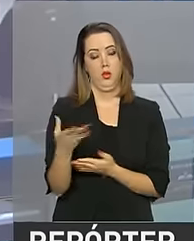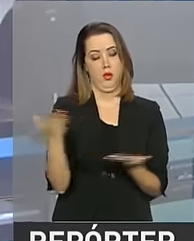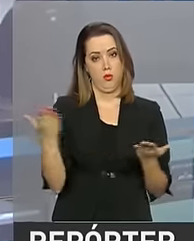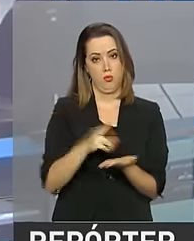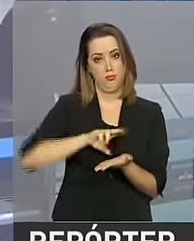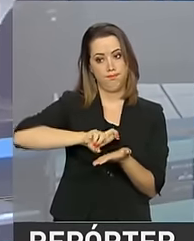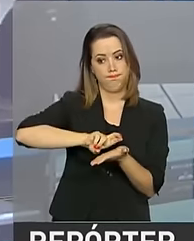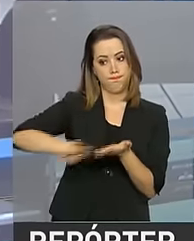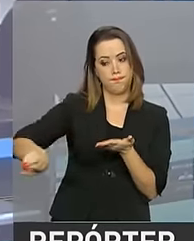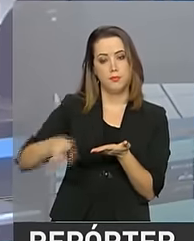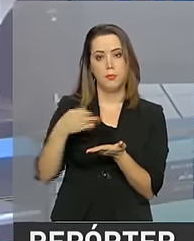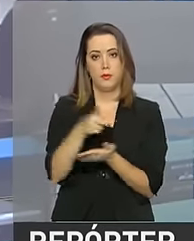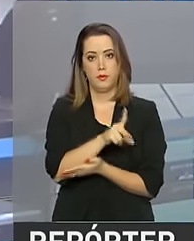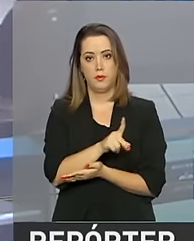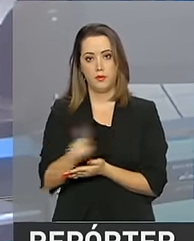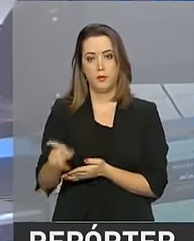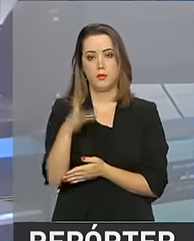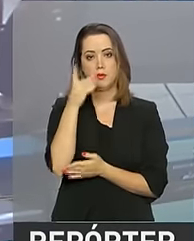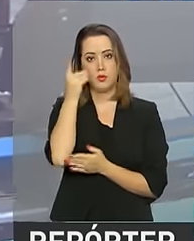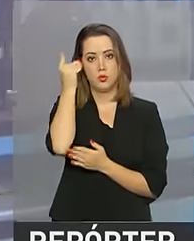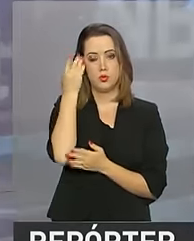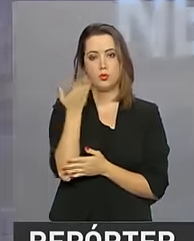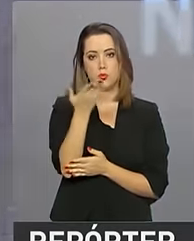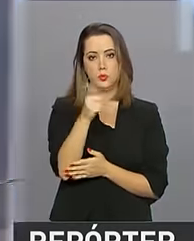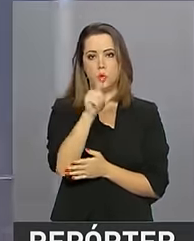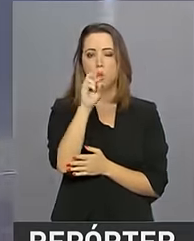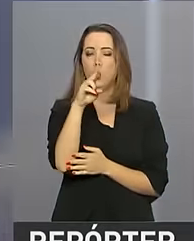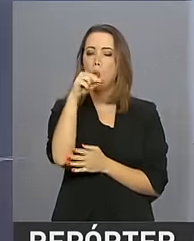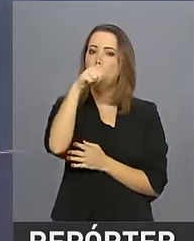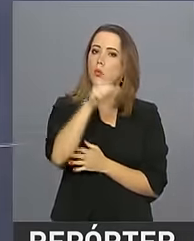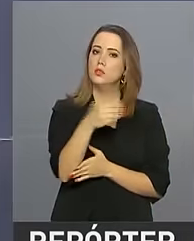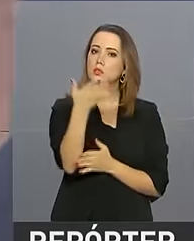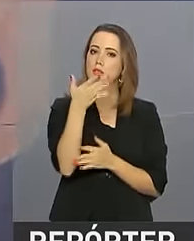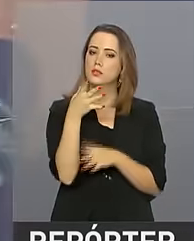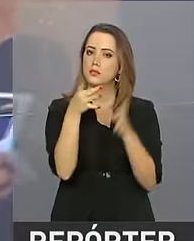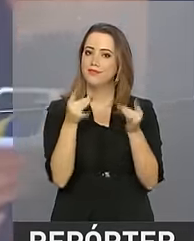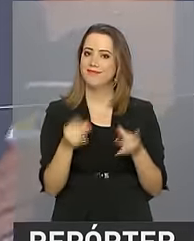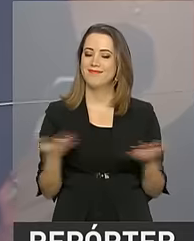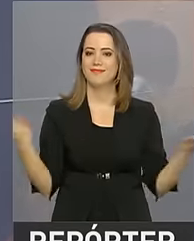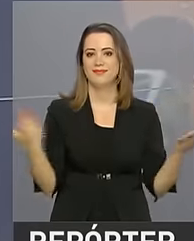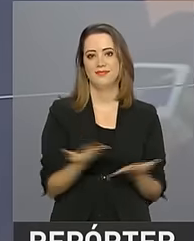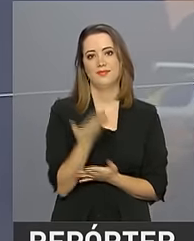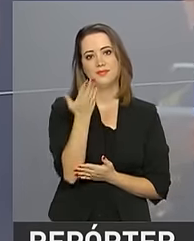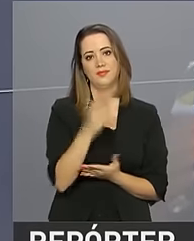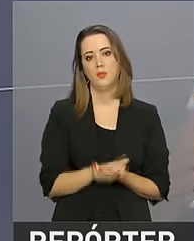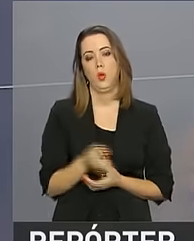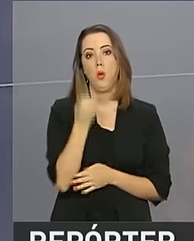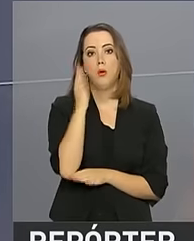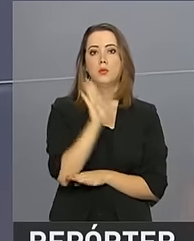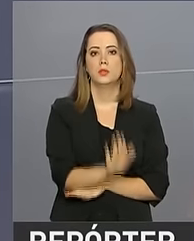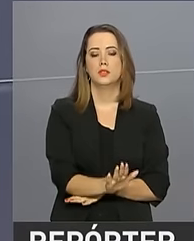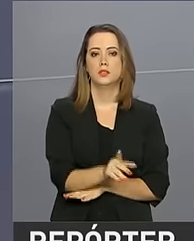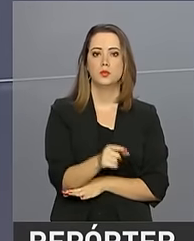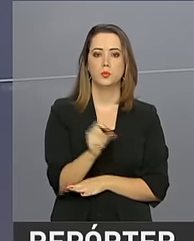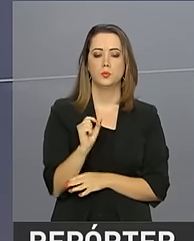da presidente Dilma Rousseff. A repórter Luana Cari tem mais informações para a gente ao vivo sobre esse assunto. Luana, boa tarde.